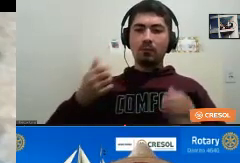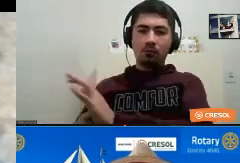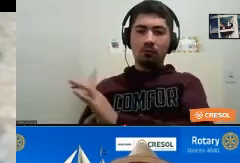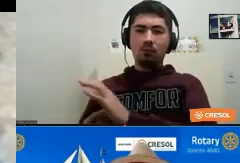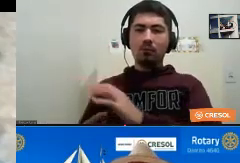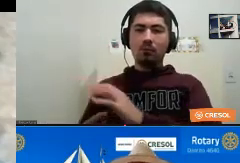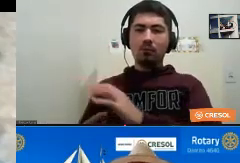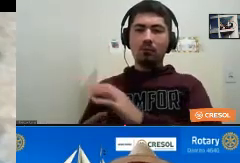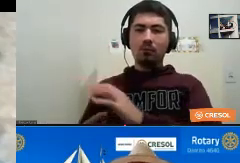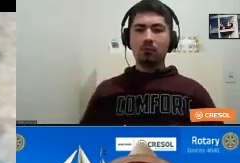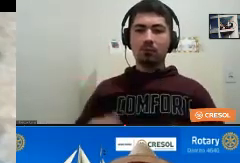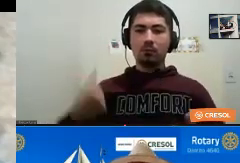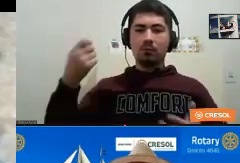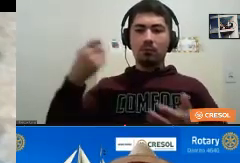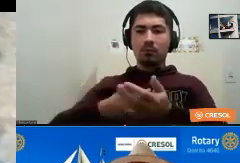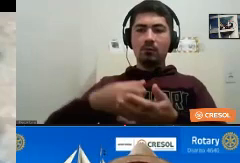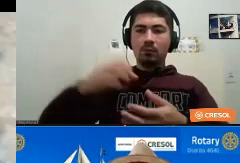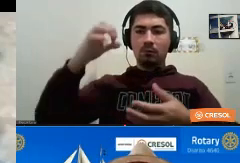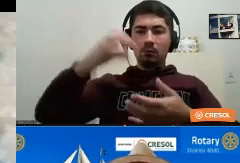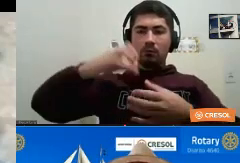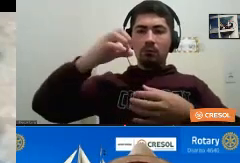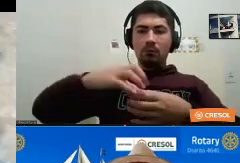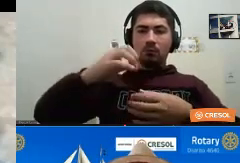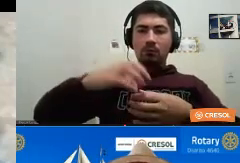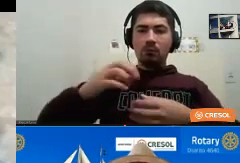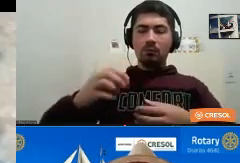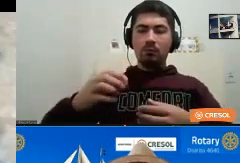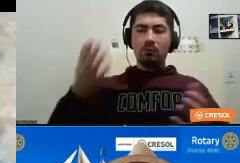e as minhas contribuições. Eu não era do Rotary.